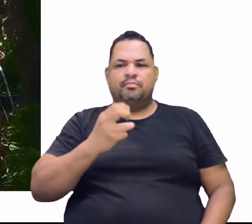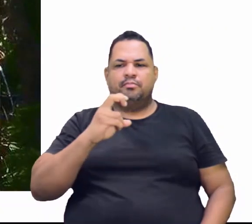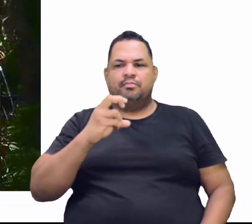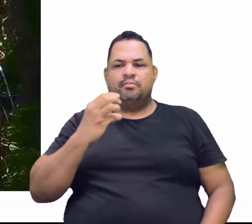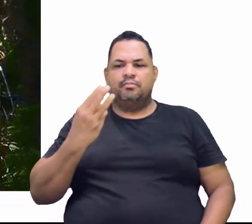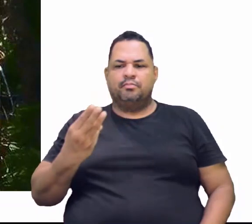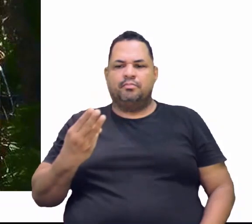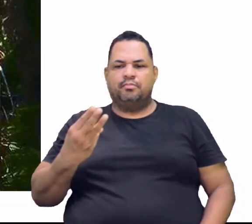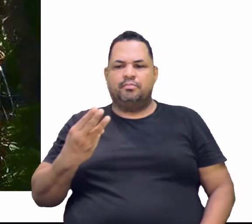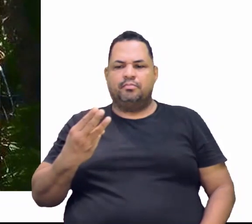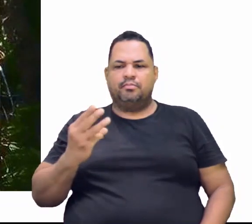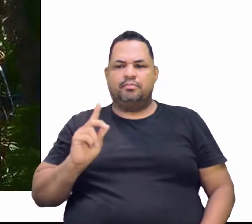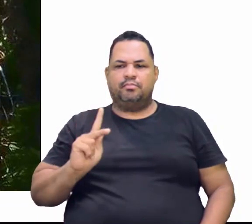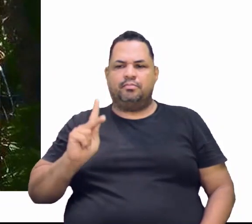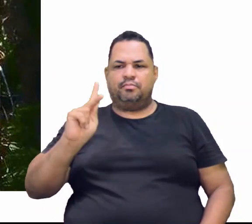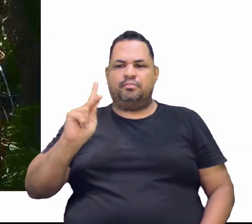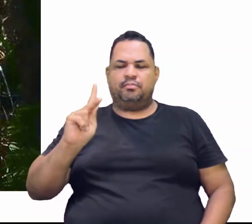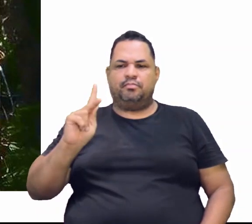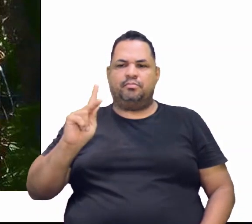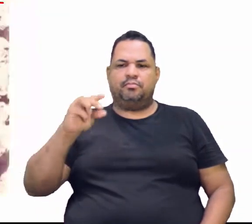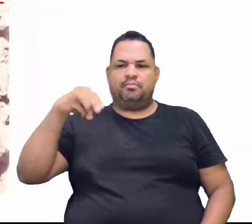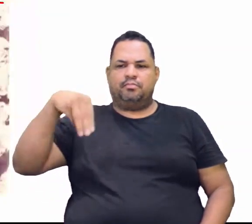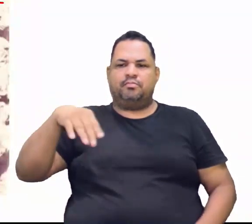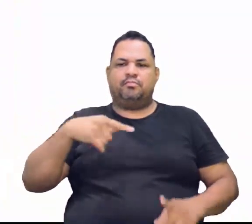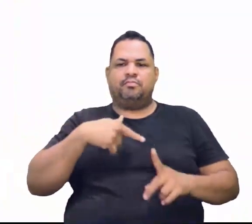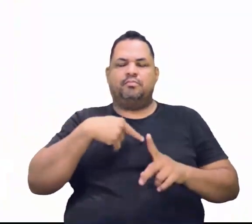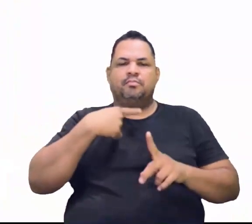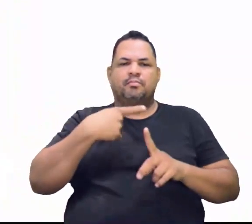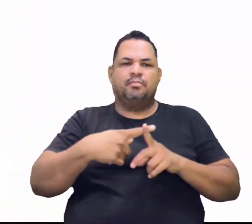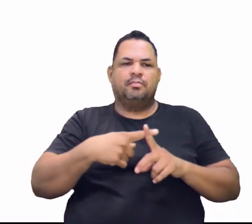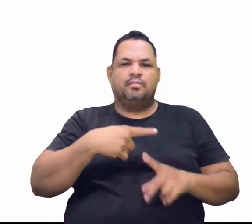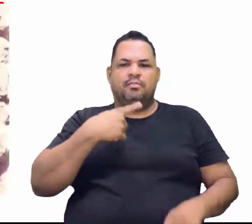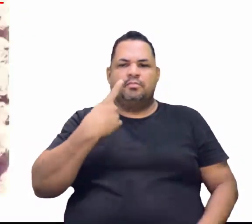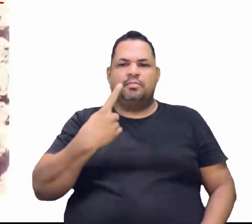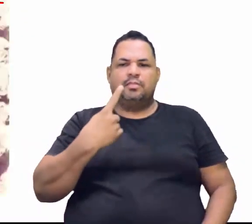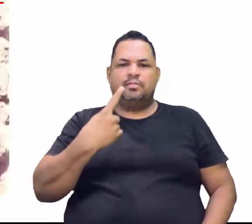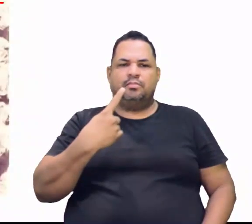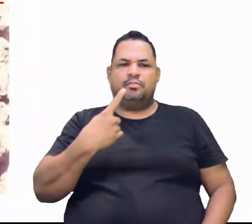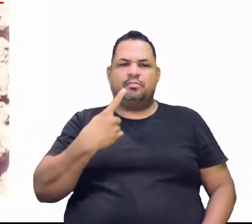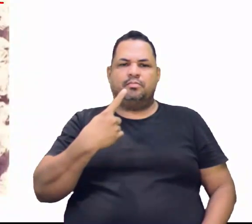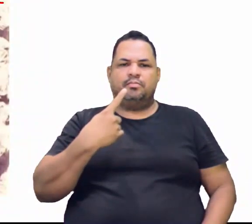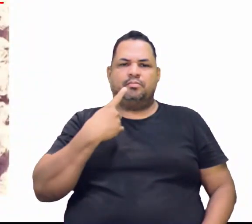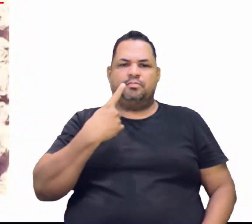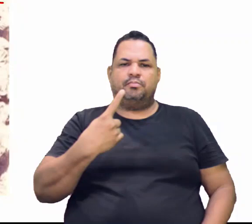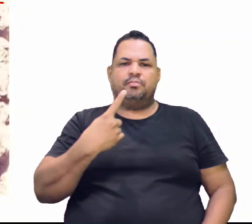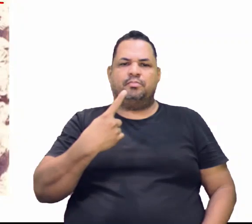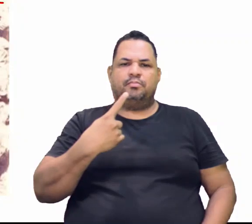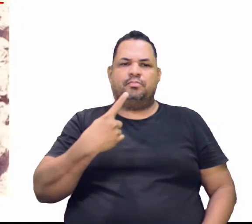1.653, mais 1.800 e quanto?